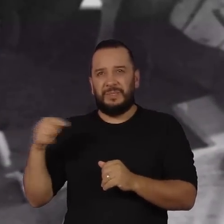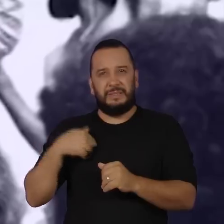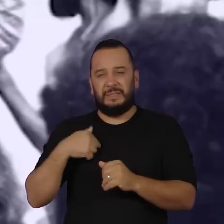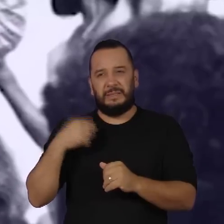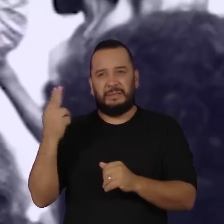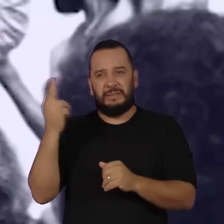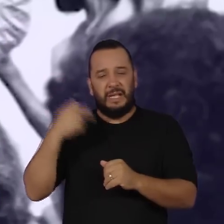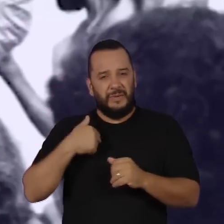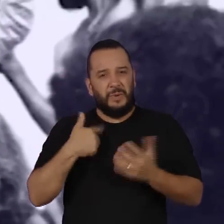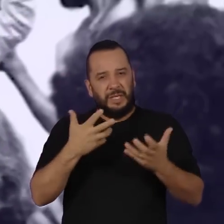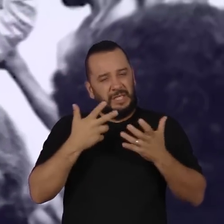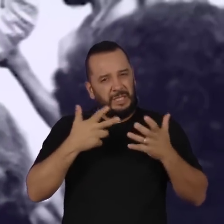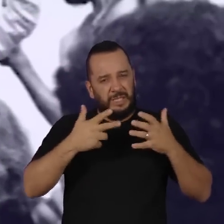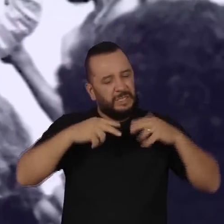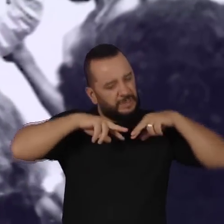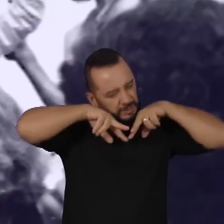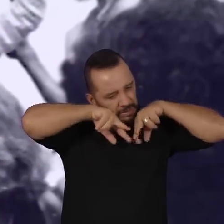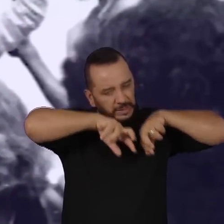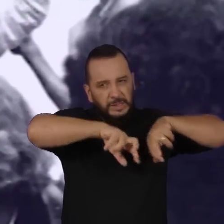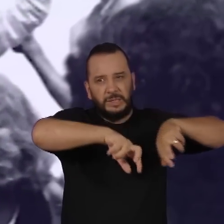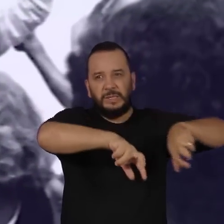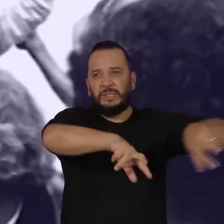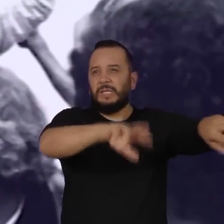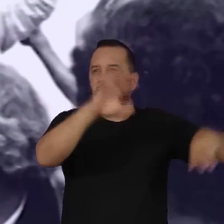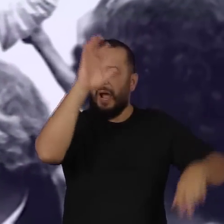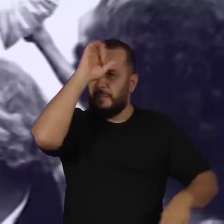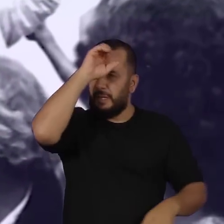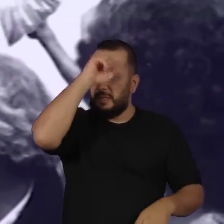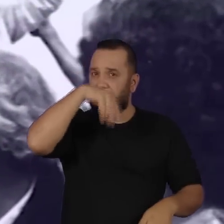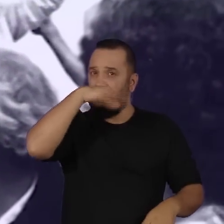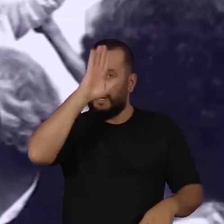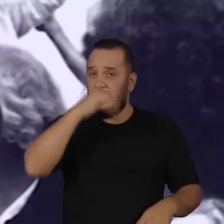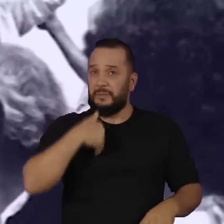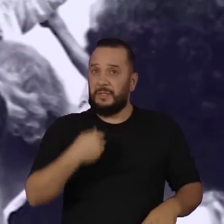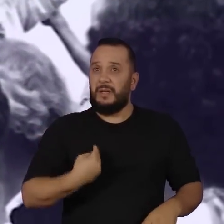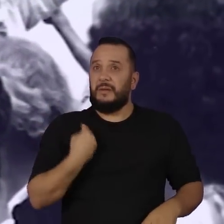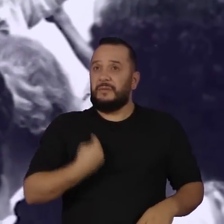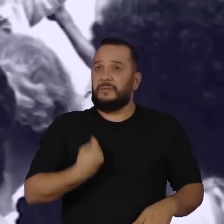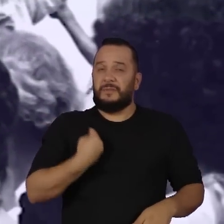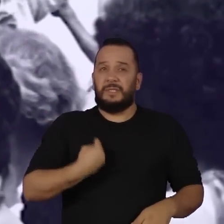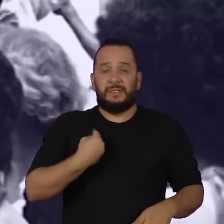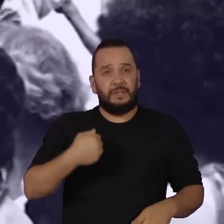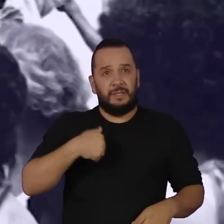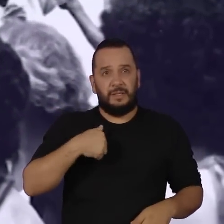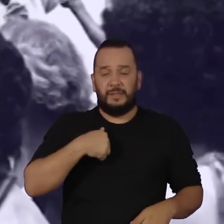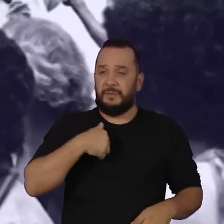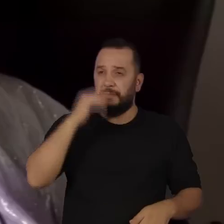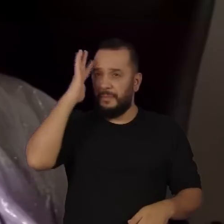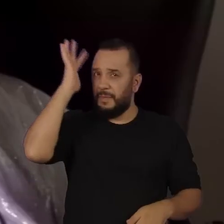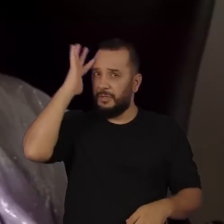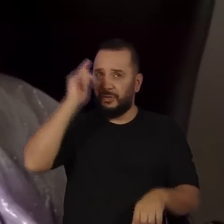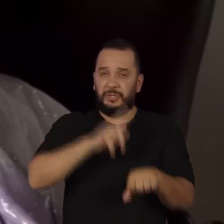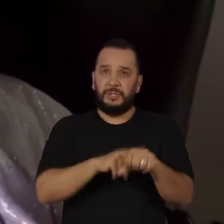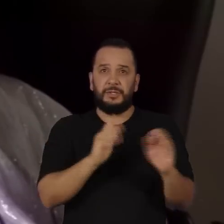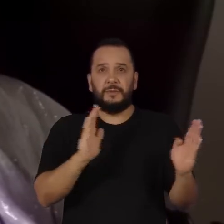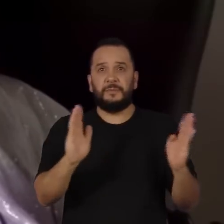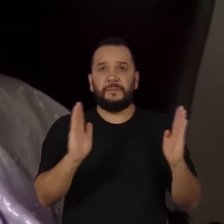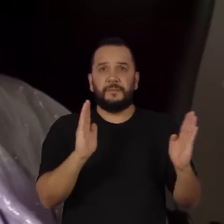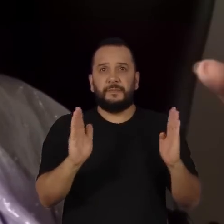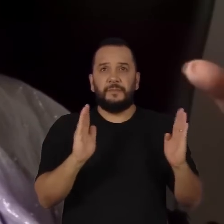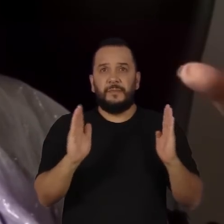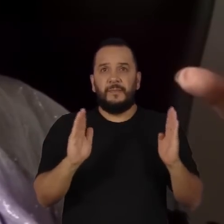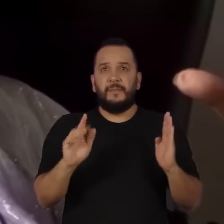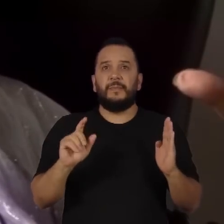total. E dentro da oficina eu era a burguesa total. Então imagine os momentos de total